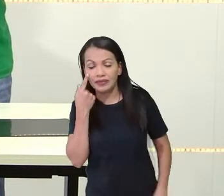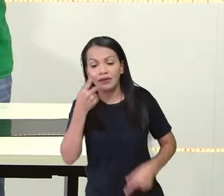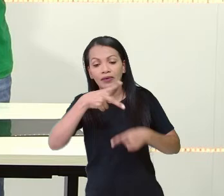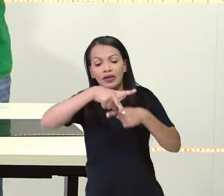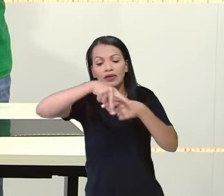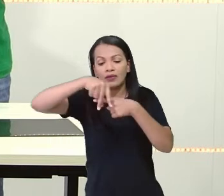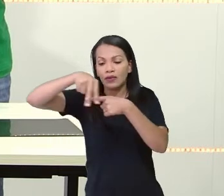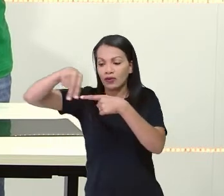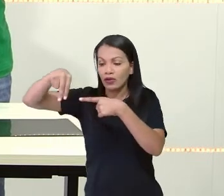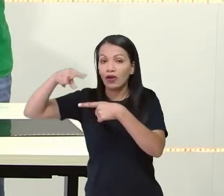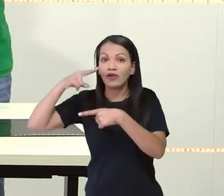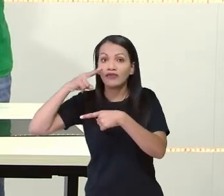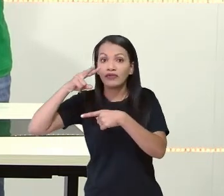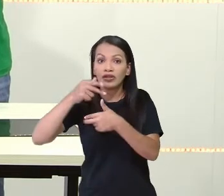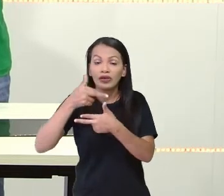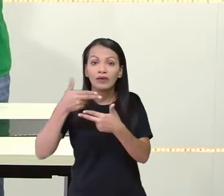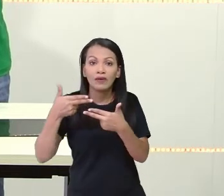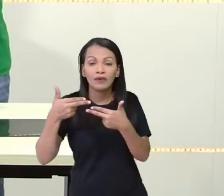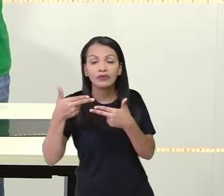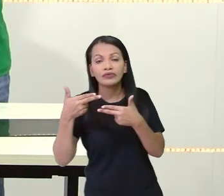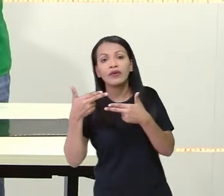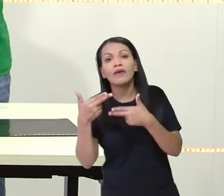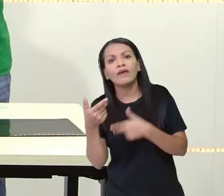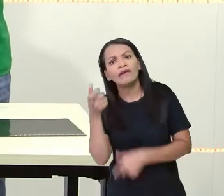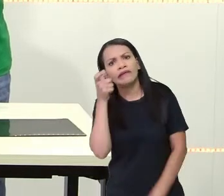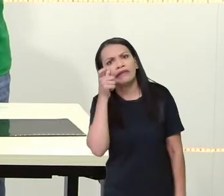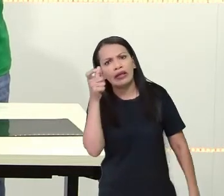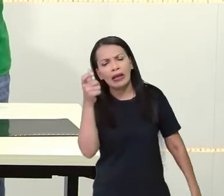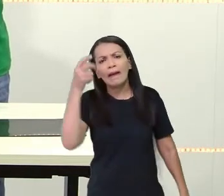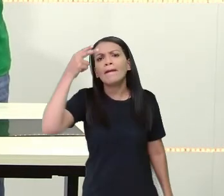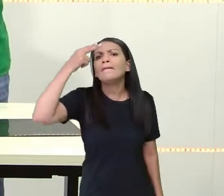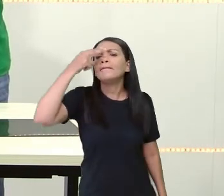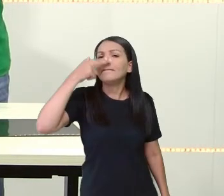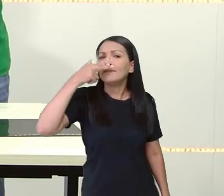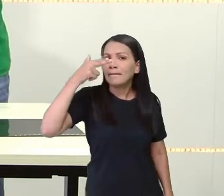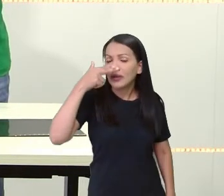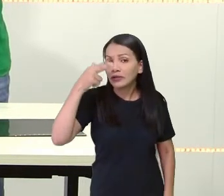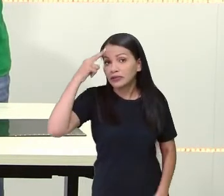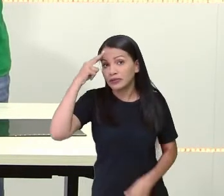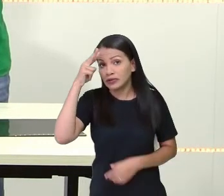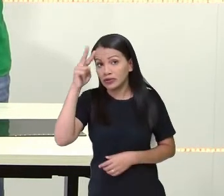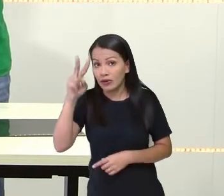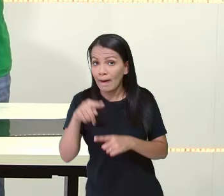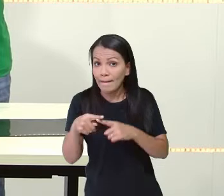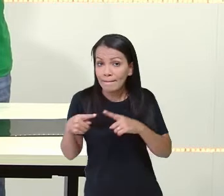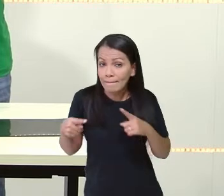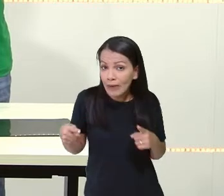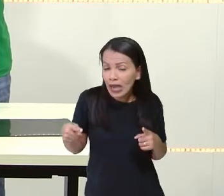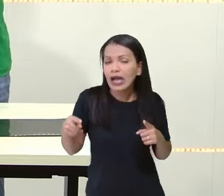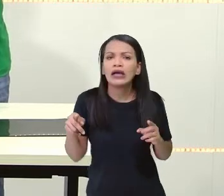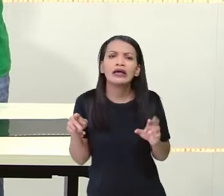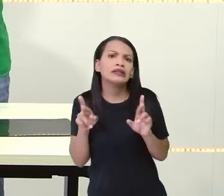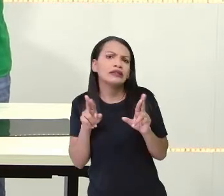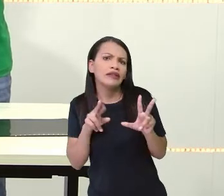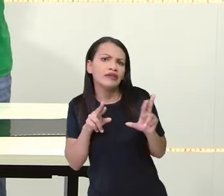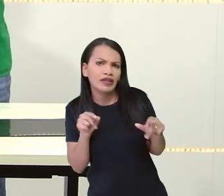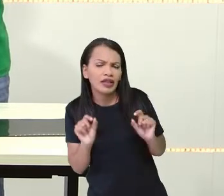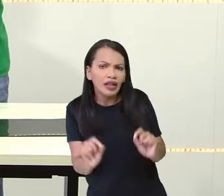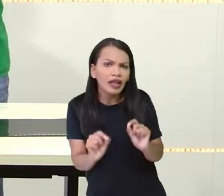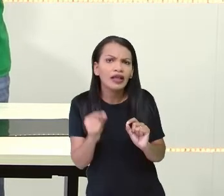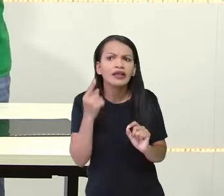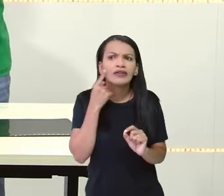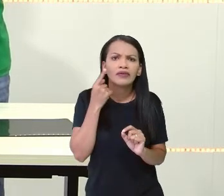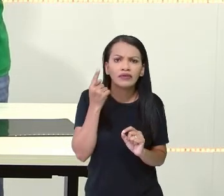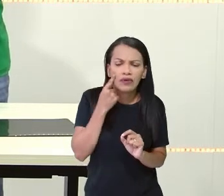Vê que coisa interessante. É a mesma história que eu vou contar para vocês, mas de uma forma diferente, com versos,